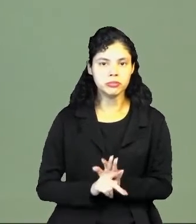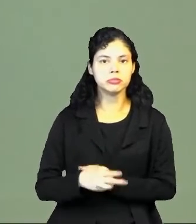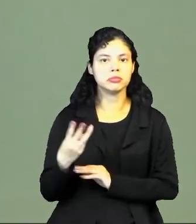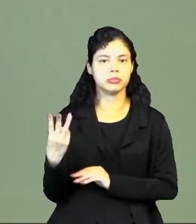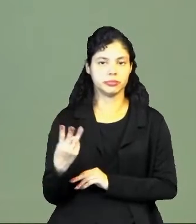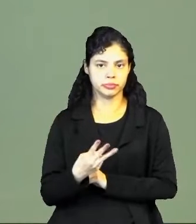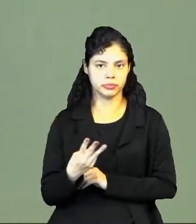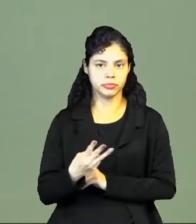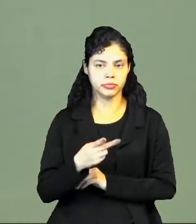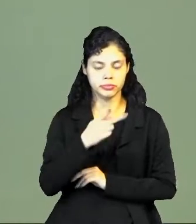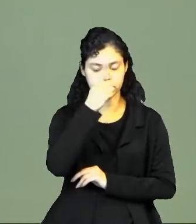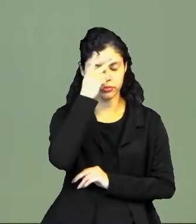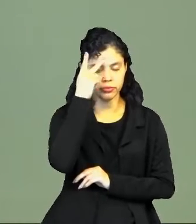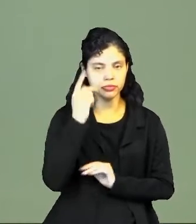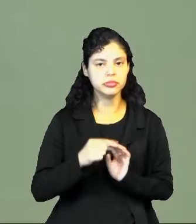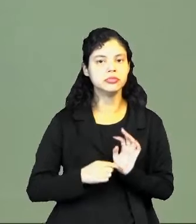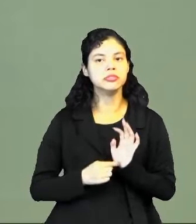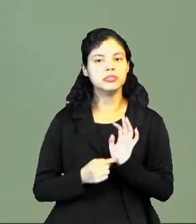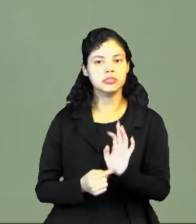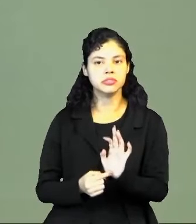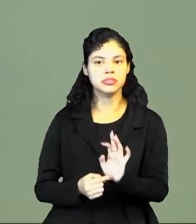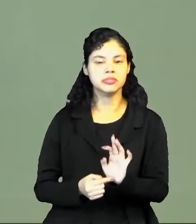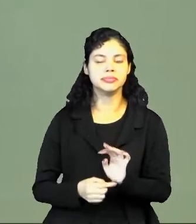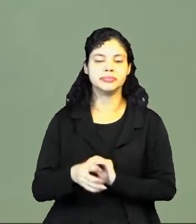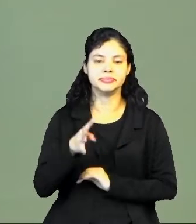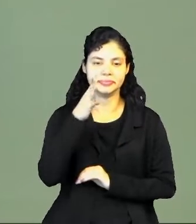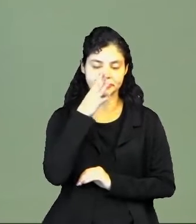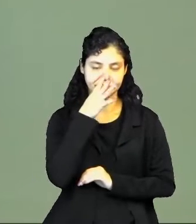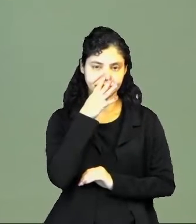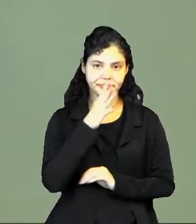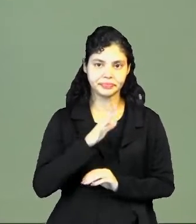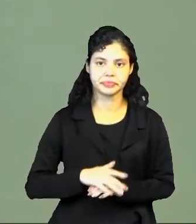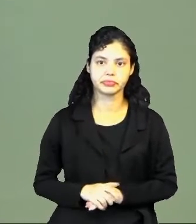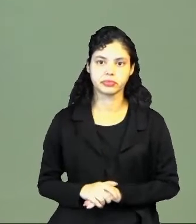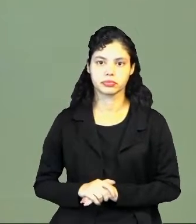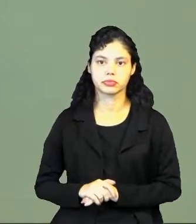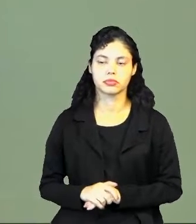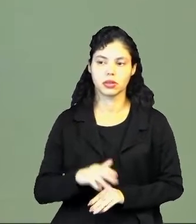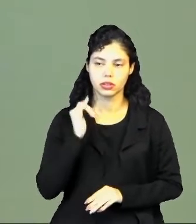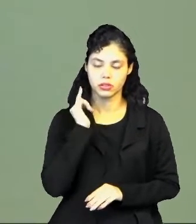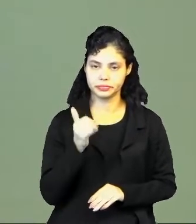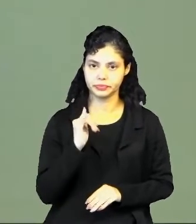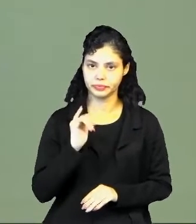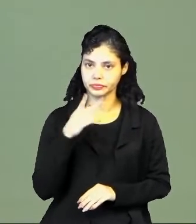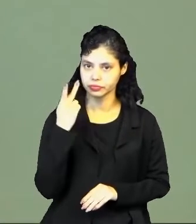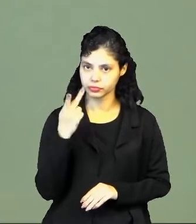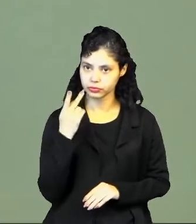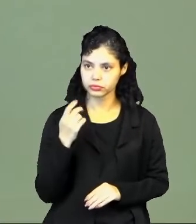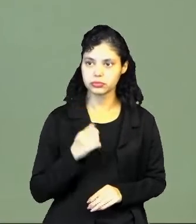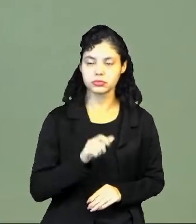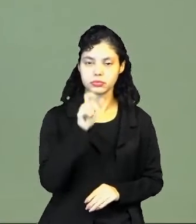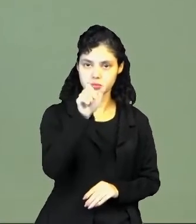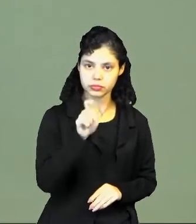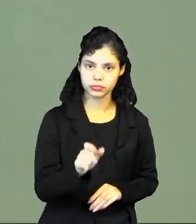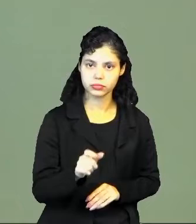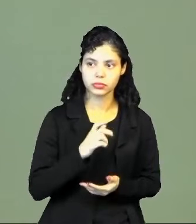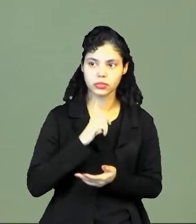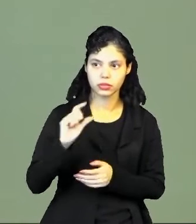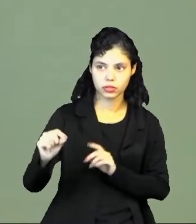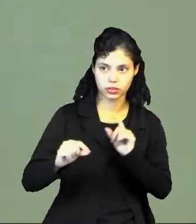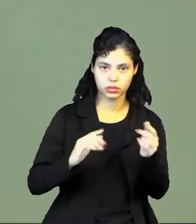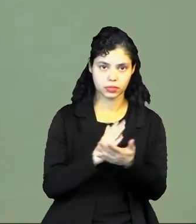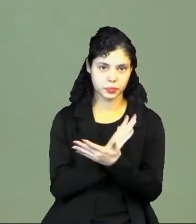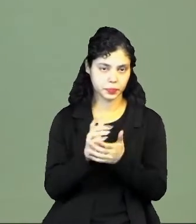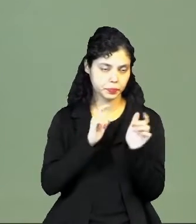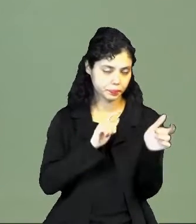que ele está se referindo aí, tá? Que é o narrador observador. Ele vai narrar os fatos, mas ele está observando. Ele sair para algum canto, ele